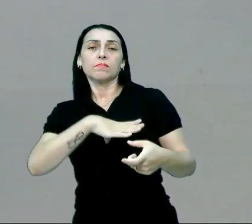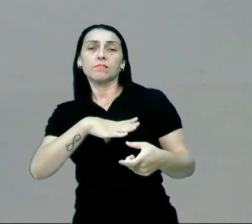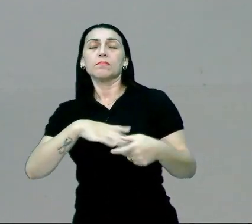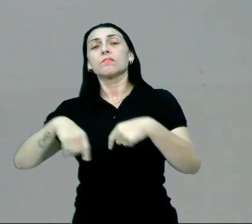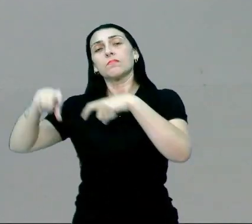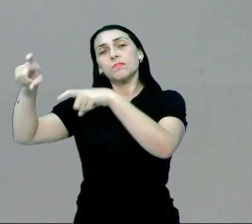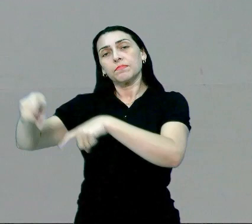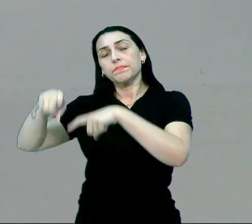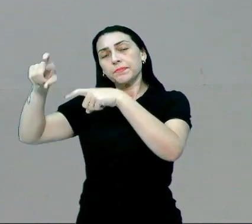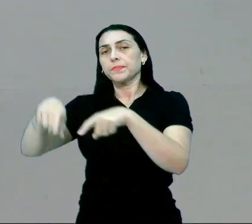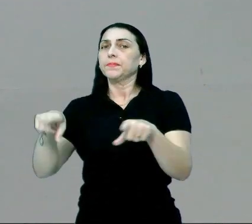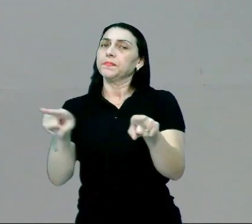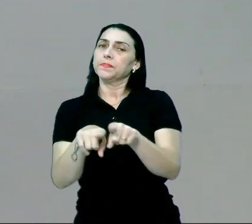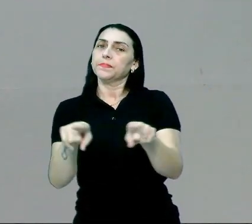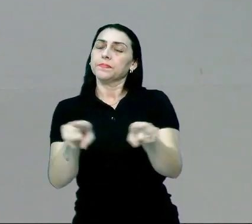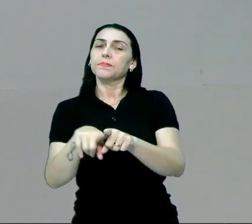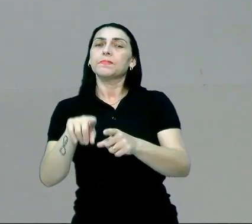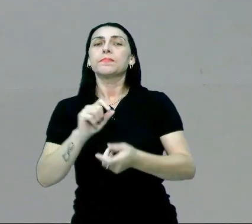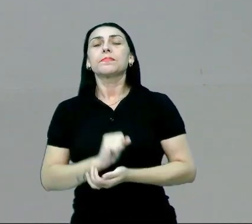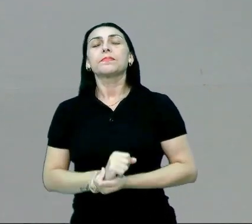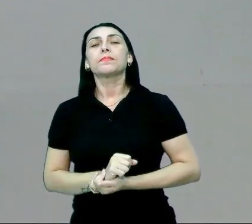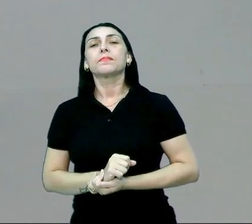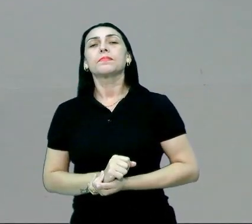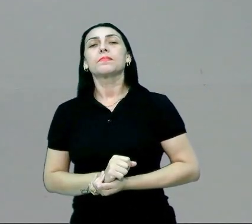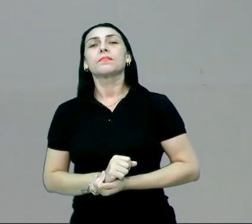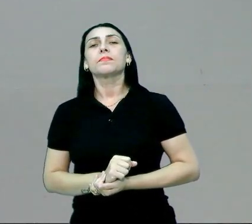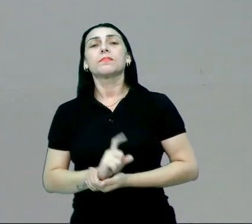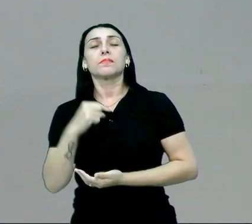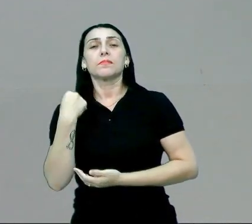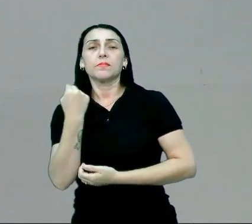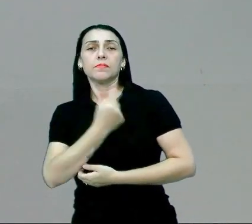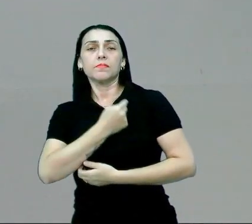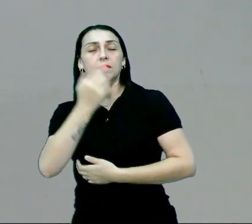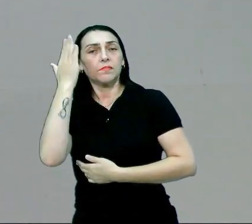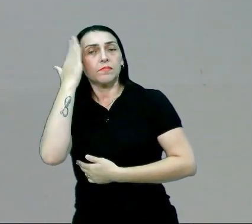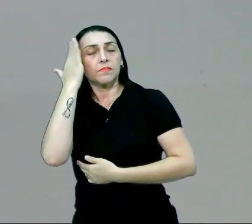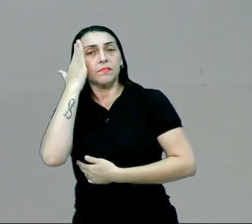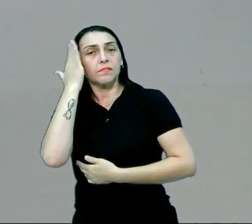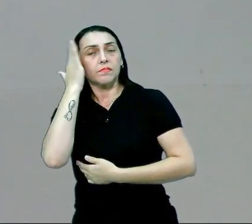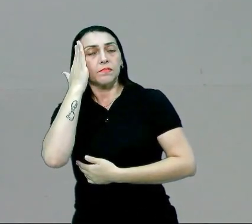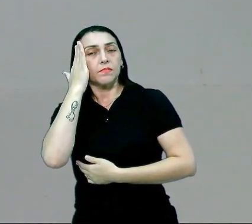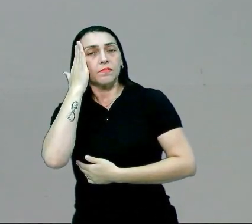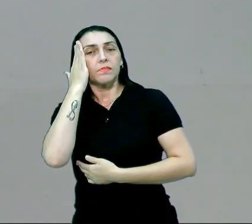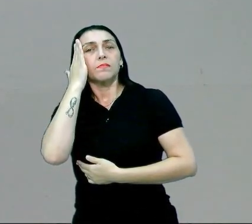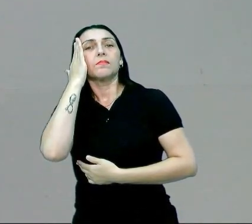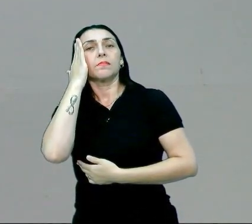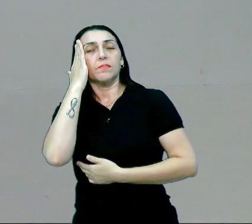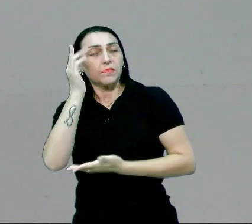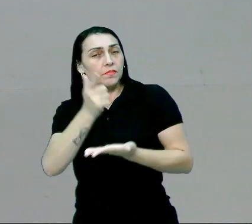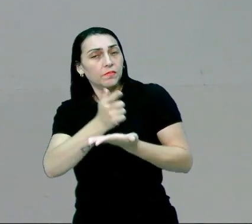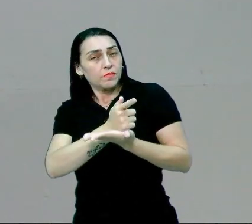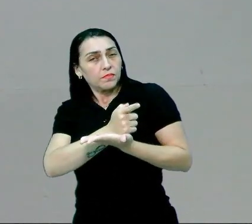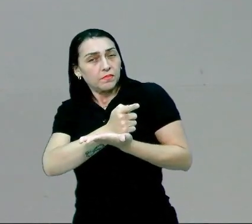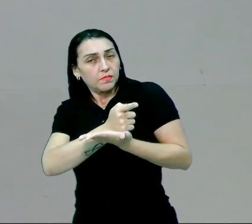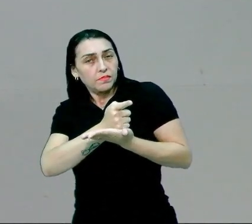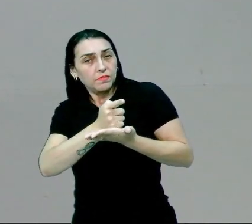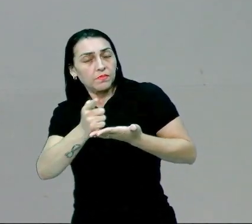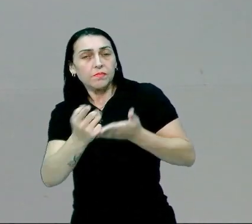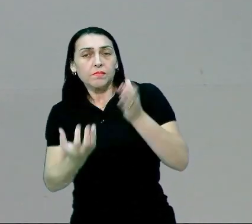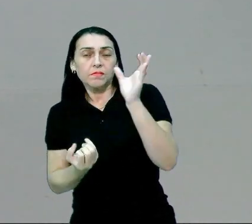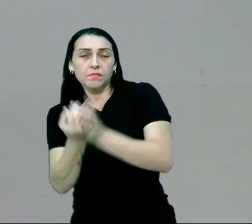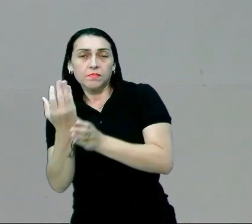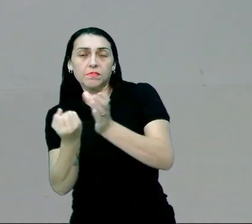urbano e também o espaço rural. Quando nós entendemos a gênese do atual modo de